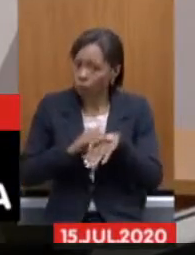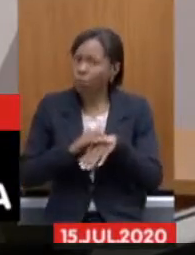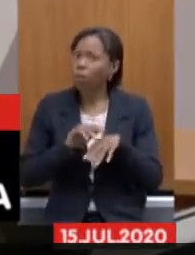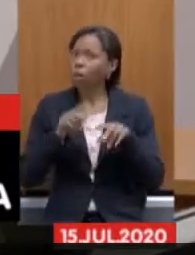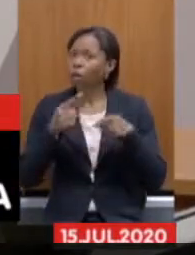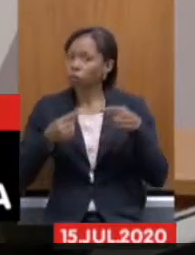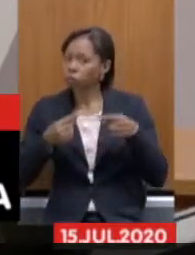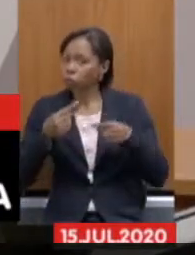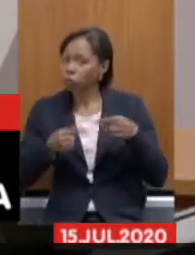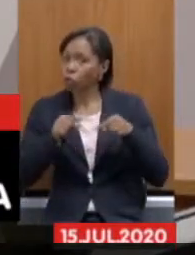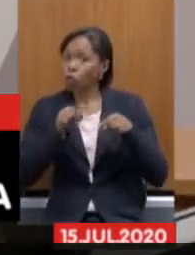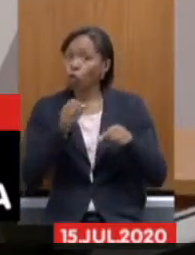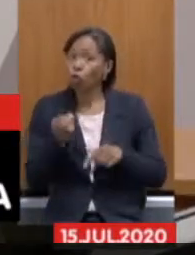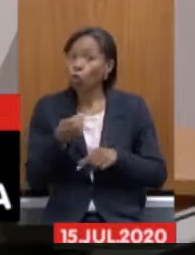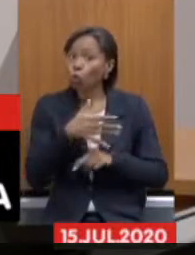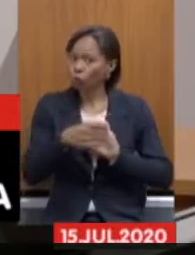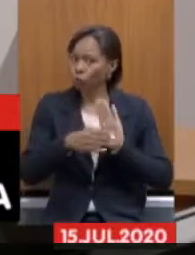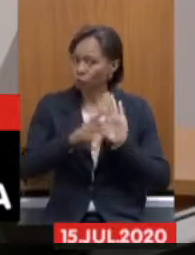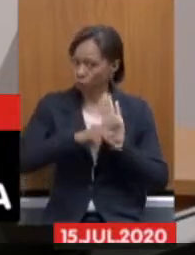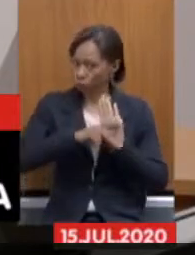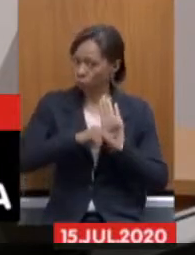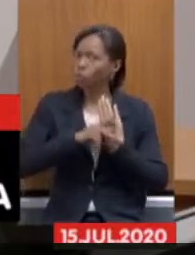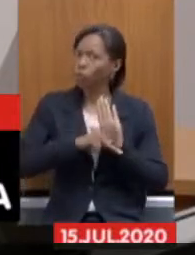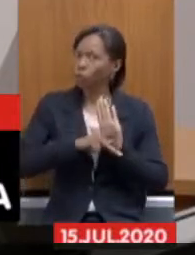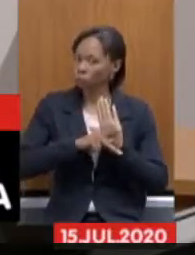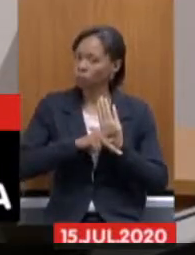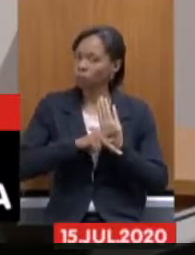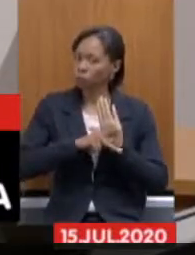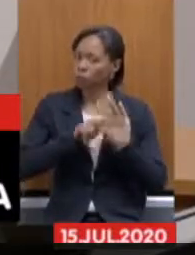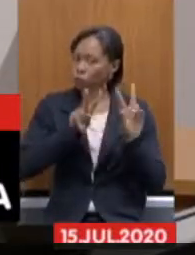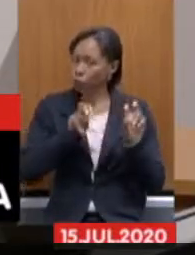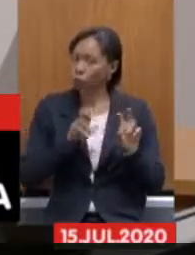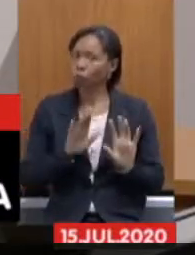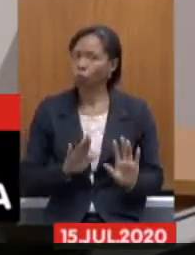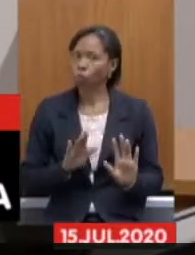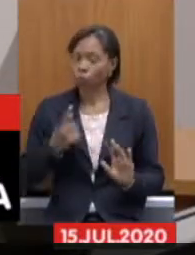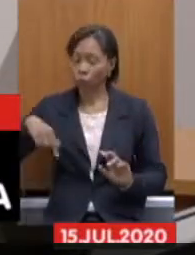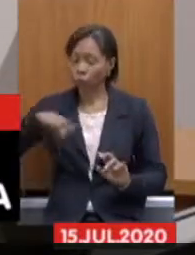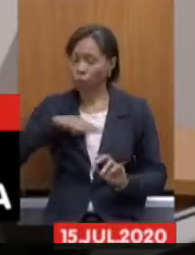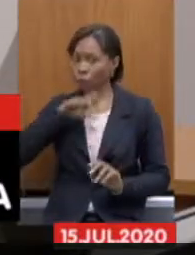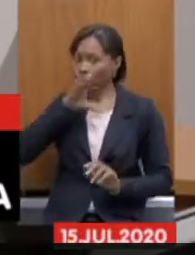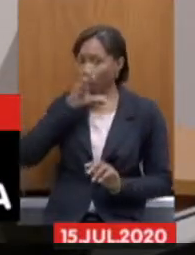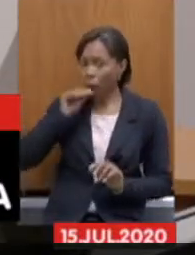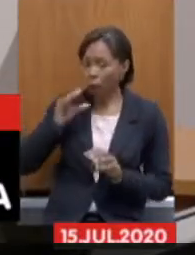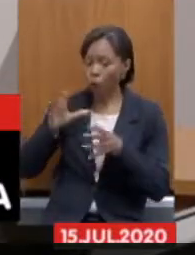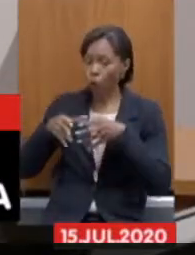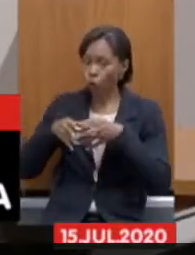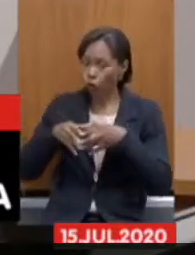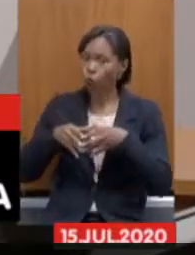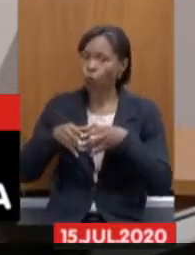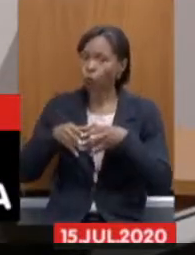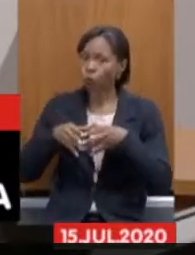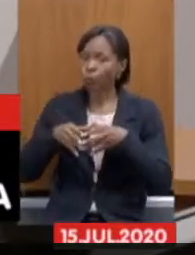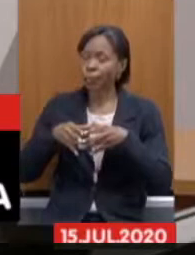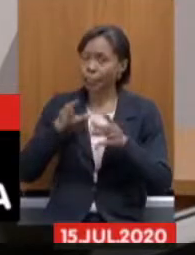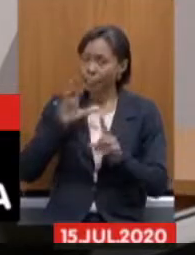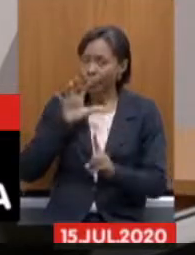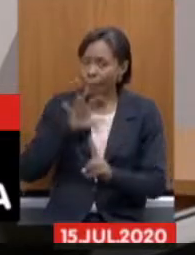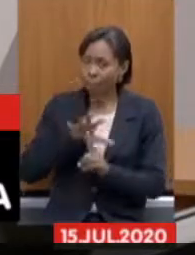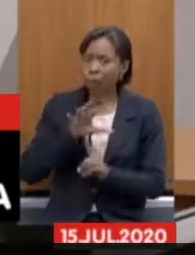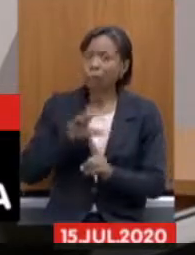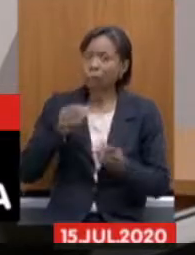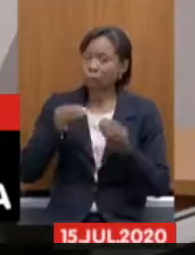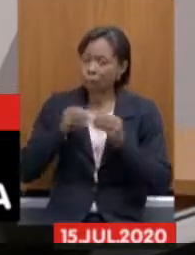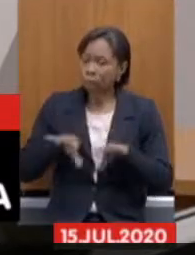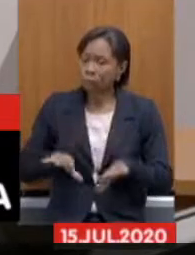do novo projeto desse aí a nossa identidade nós servidores e nos atingir me de